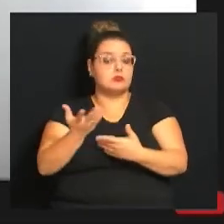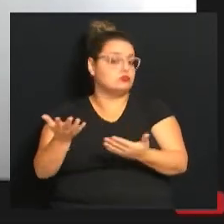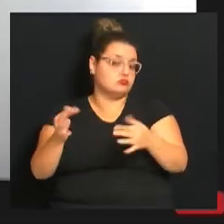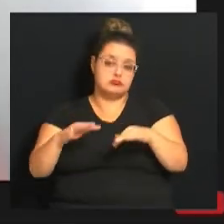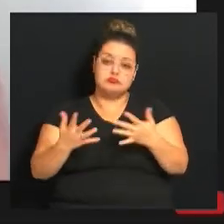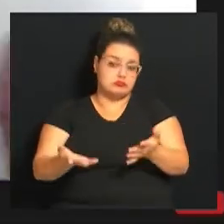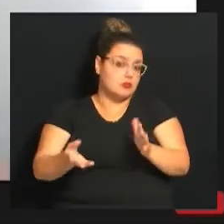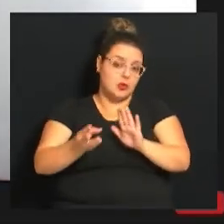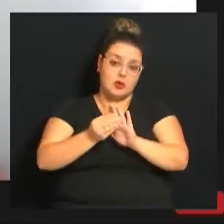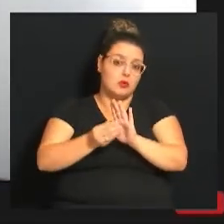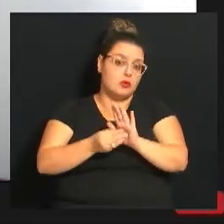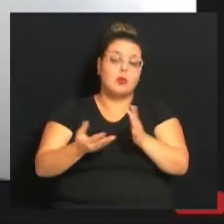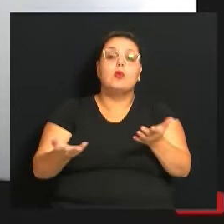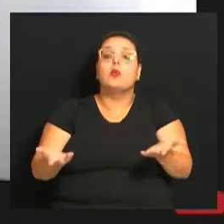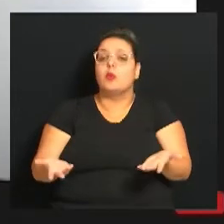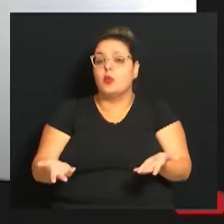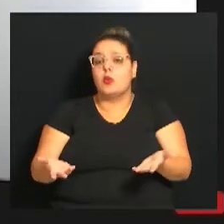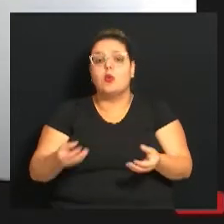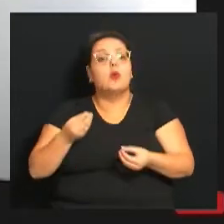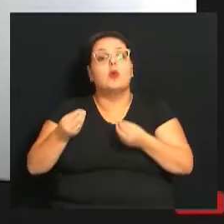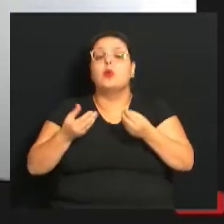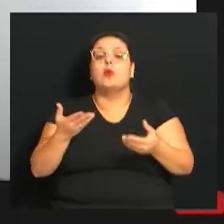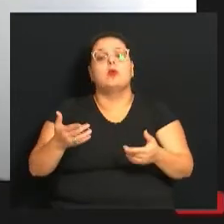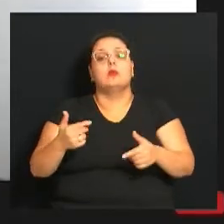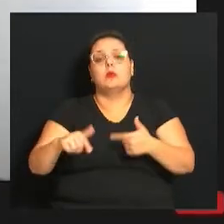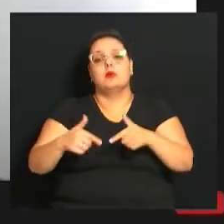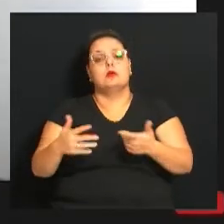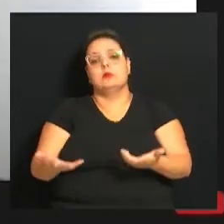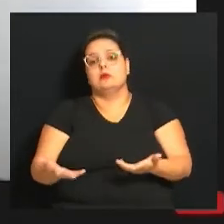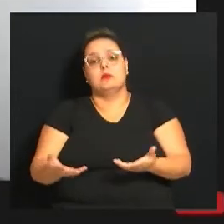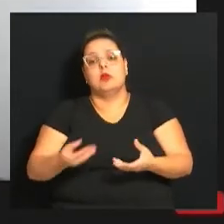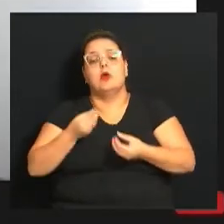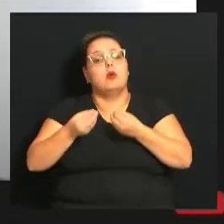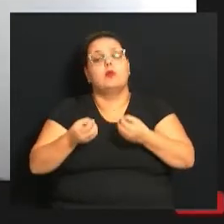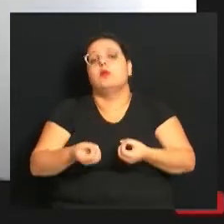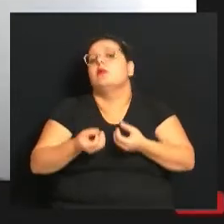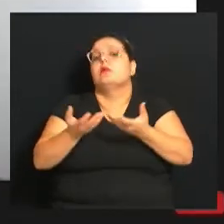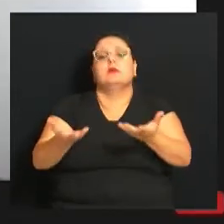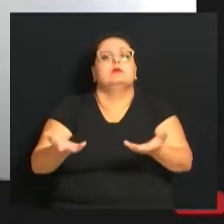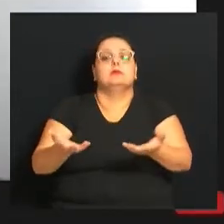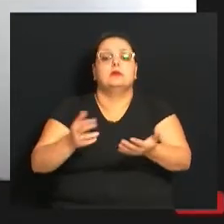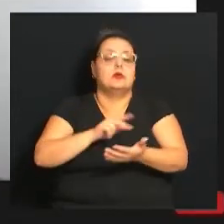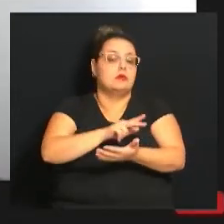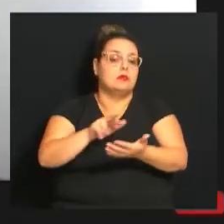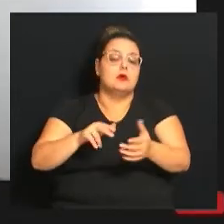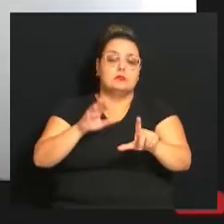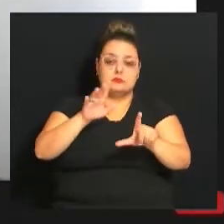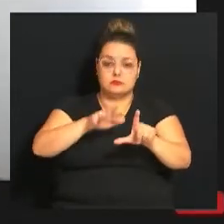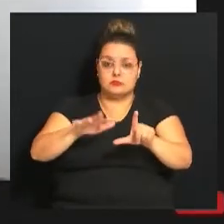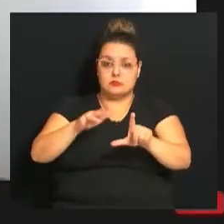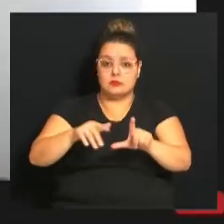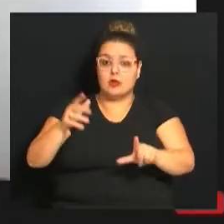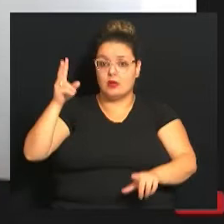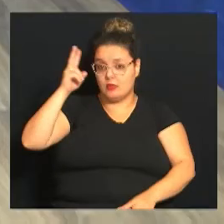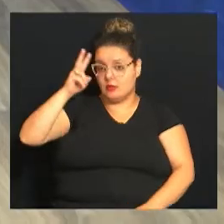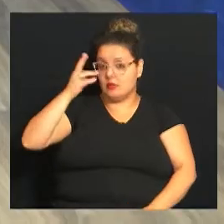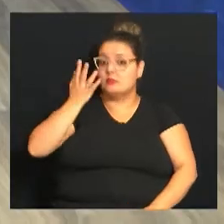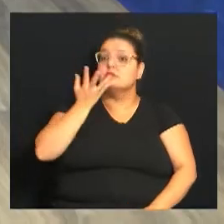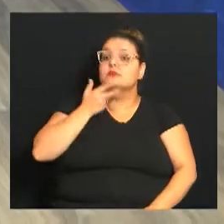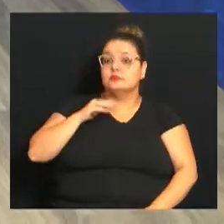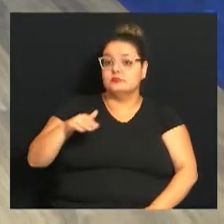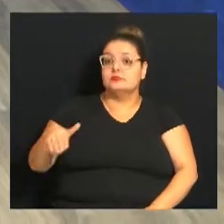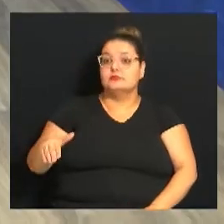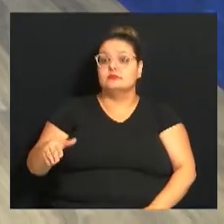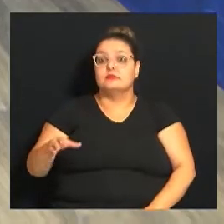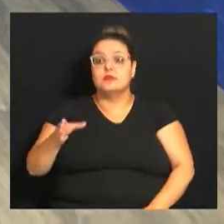né? Como eu trabalho esse conteúdo e como eu transmito ele em diferentes plataformas. Eu lembro criança, Edivaldo, a minha curiosidade de pegar o